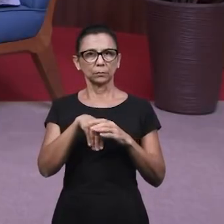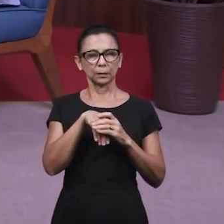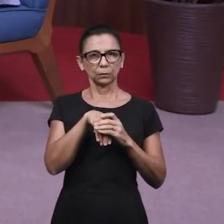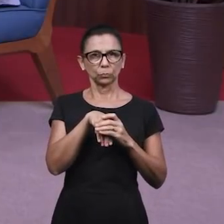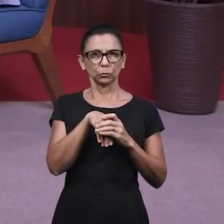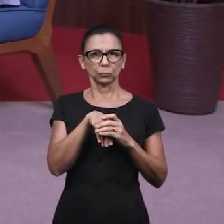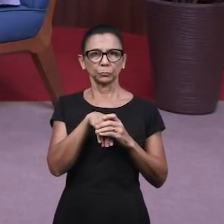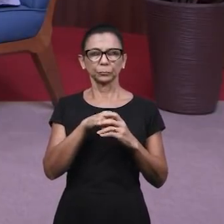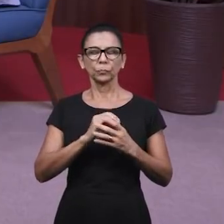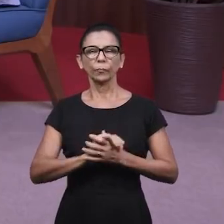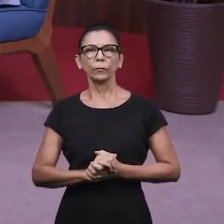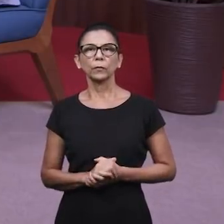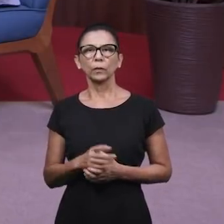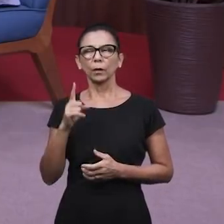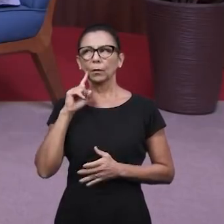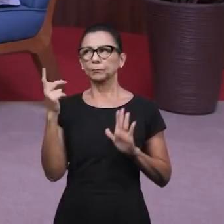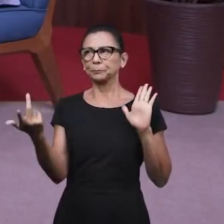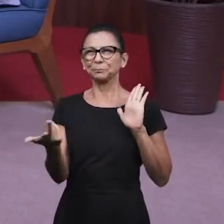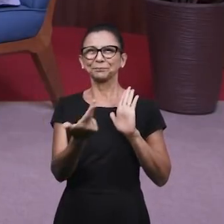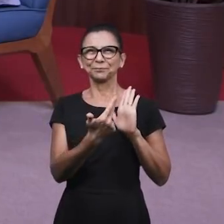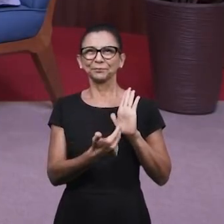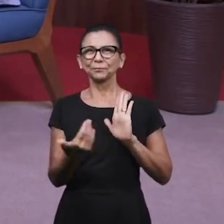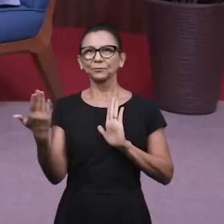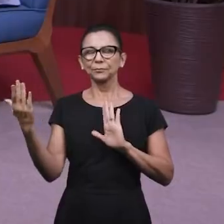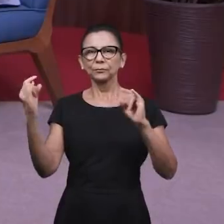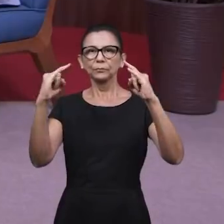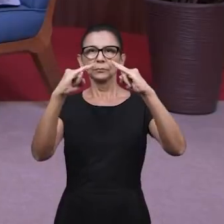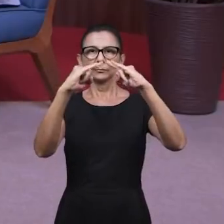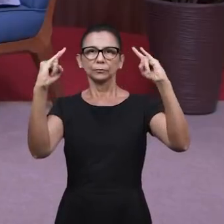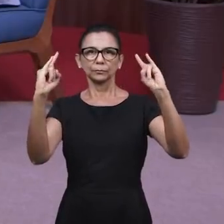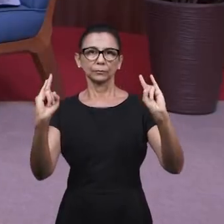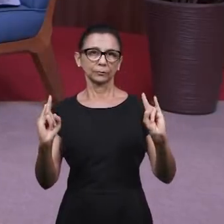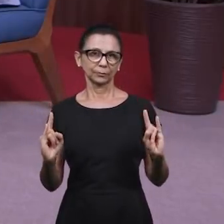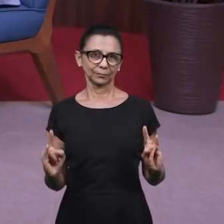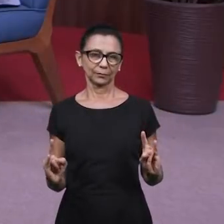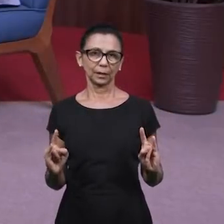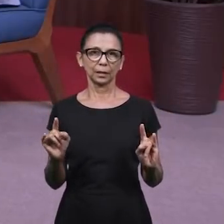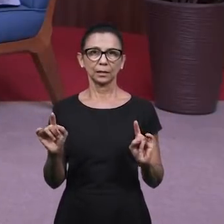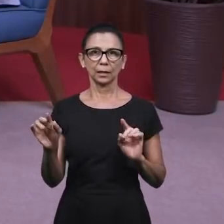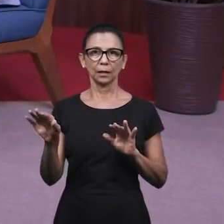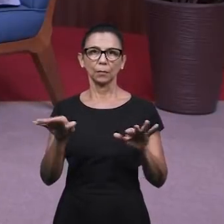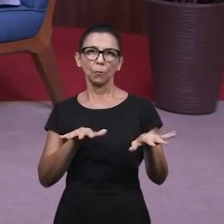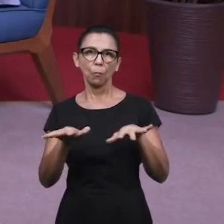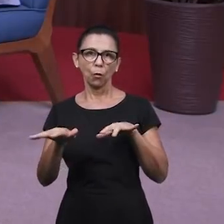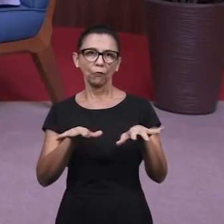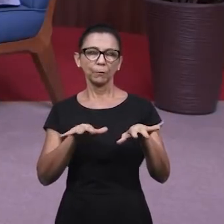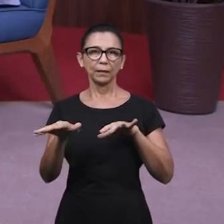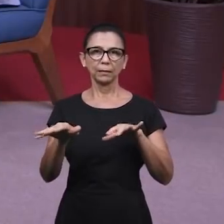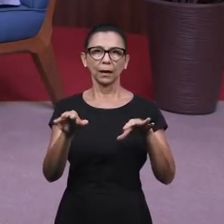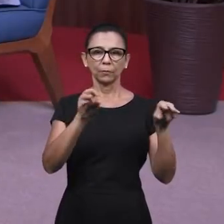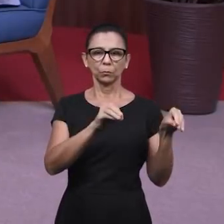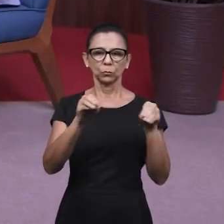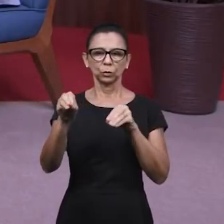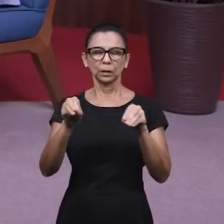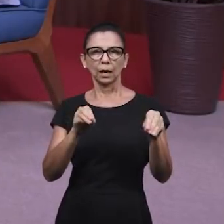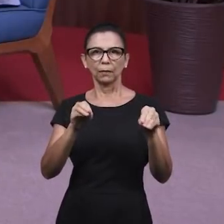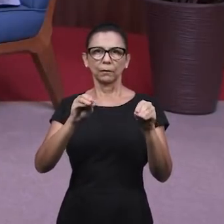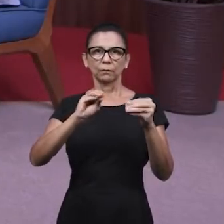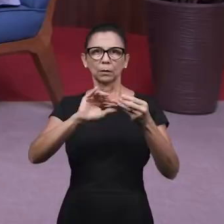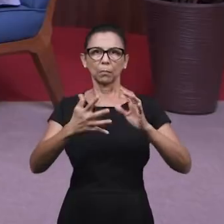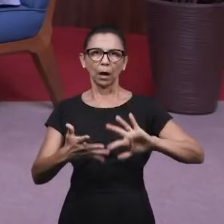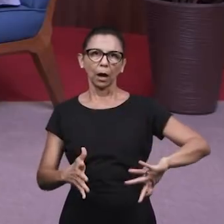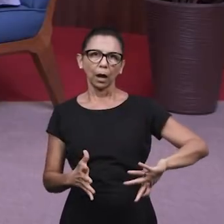né? Exatamente, nós temos aqui a figura do tabernáculo, que era um templo móvel, era feito de tendas, onde está